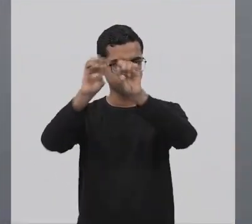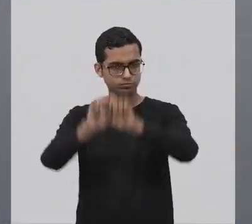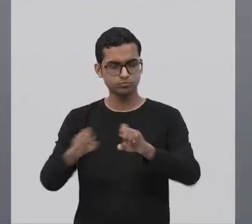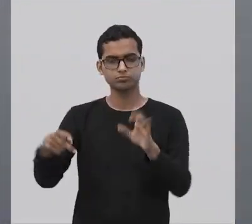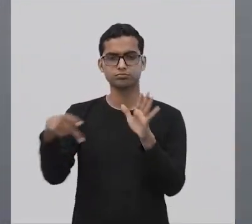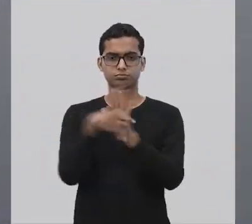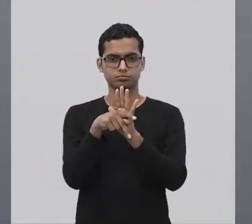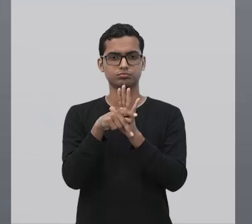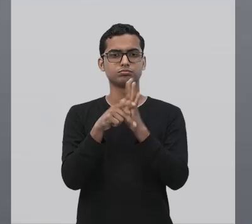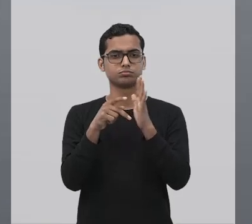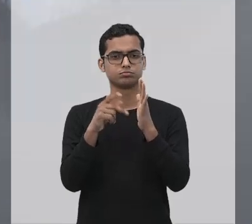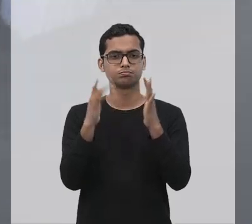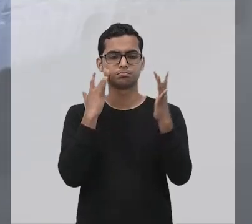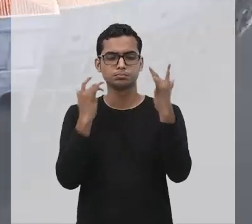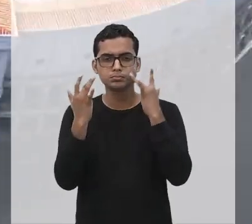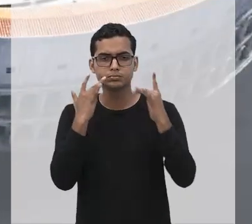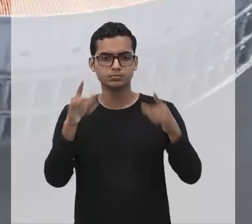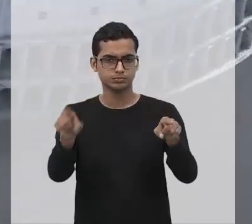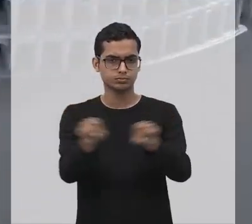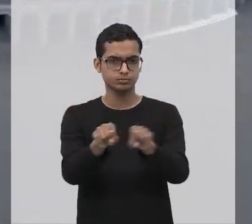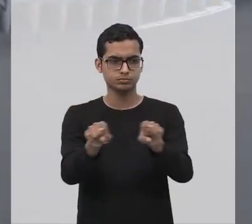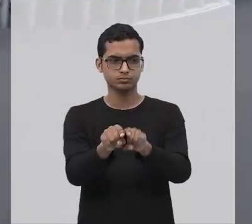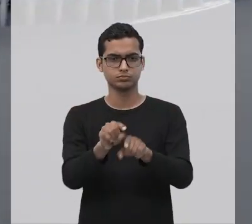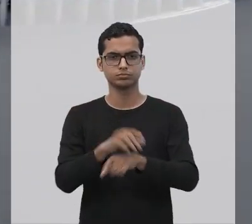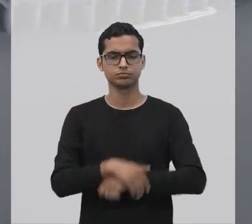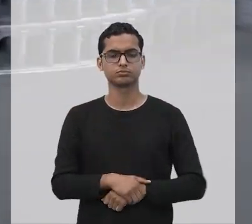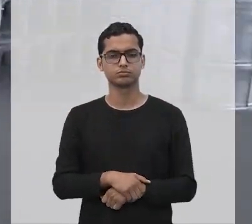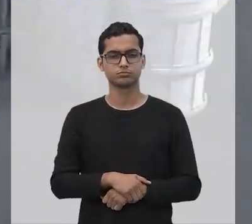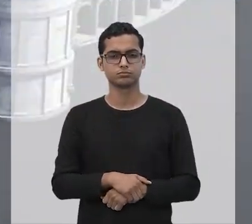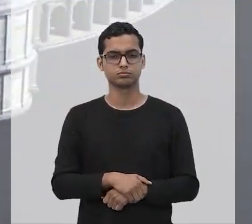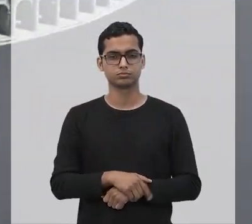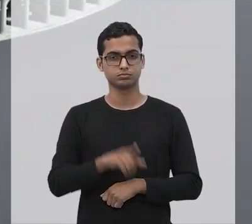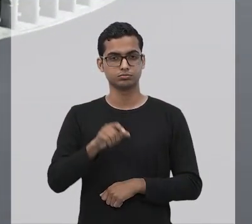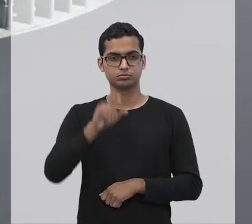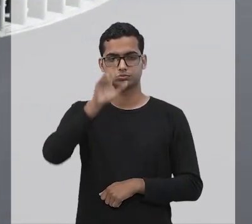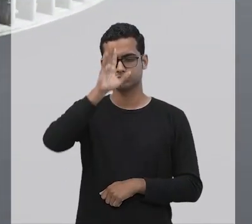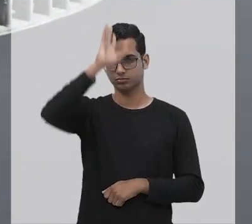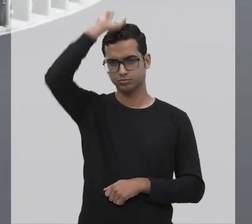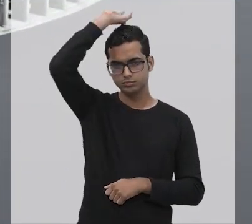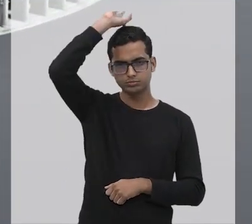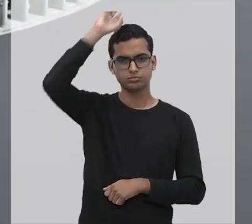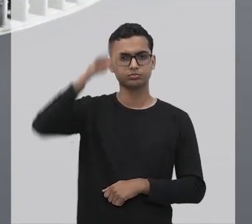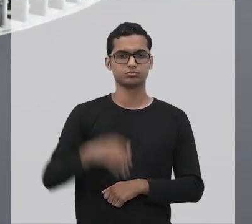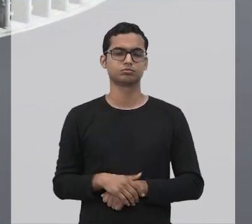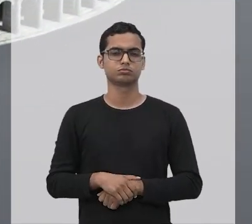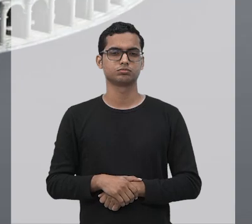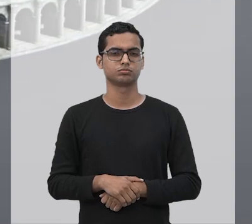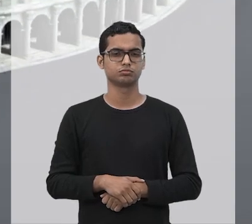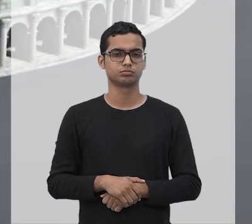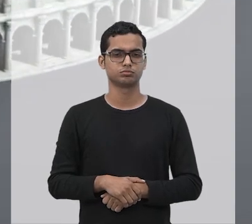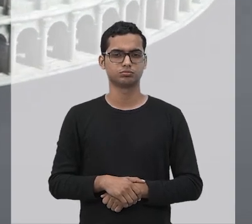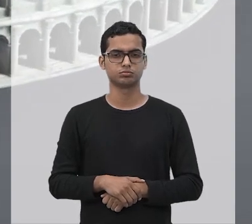teatro. Lembrando que ele é um teatro romano. Olha só os arcos